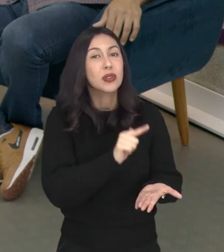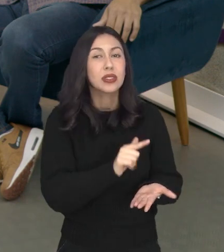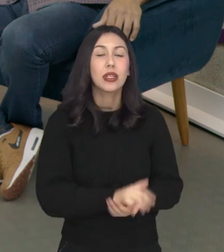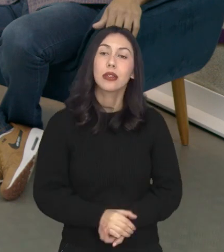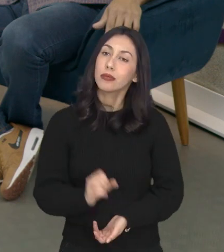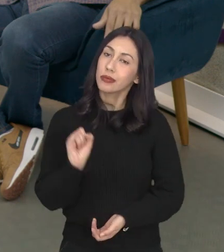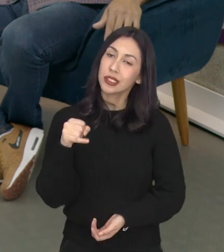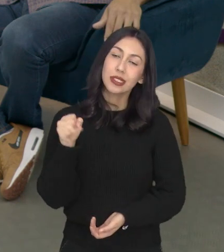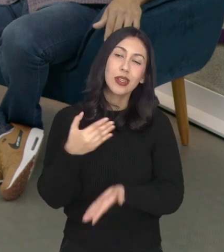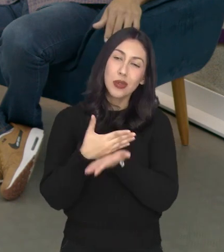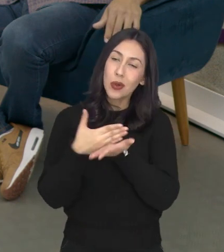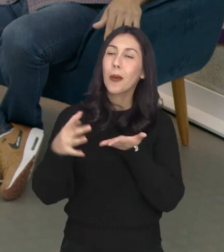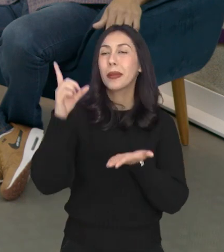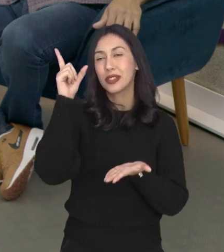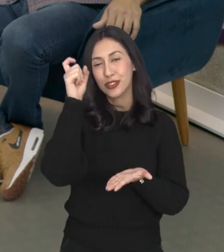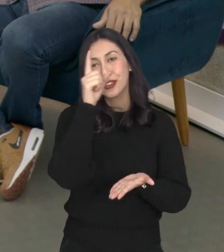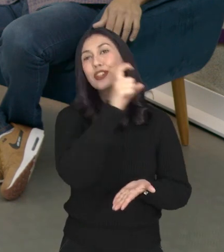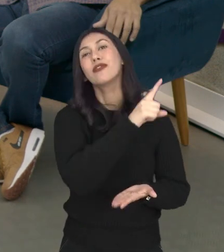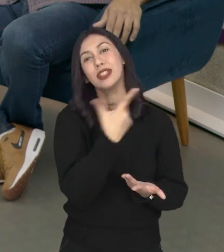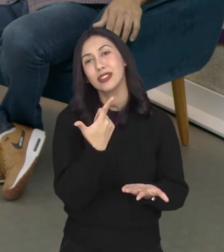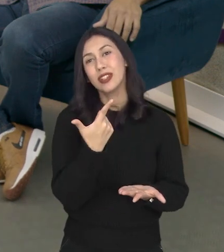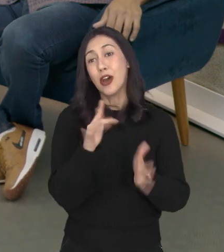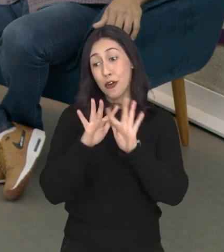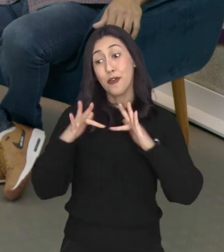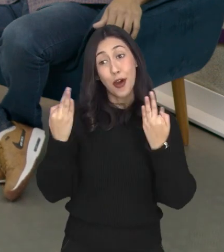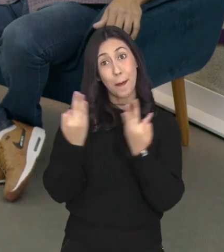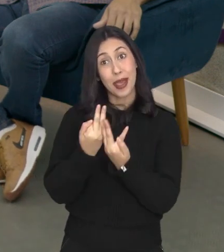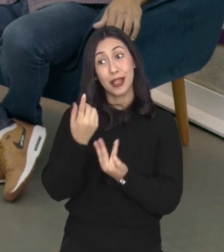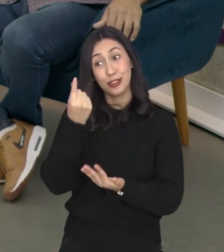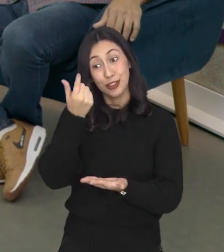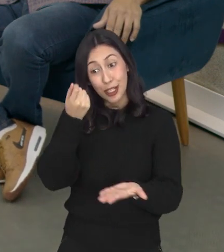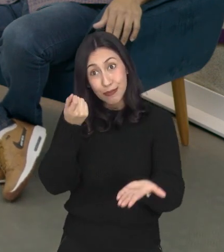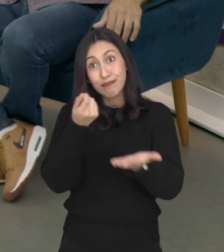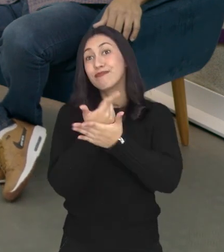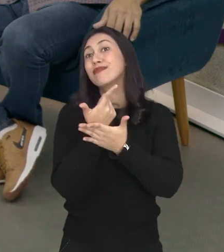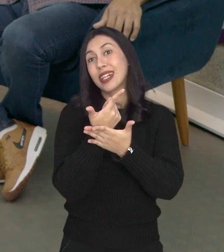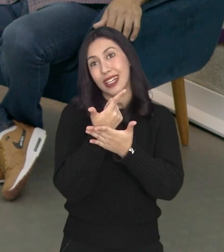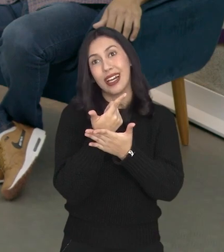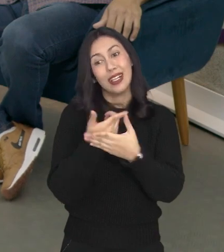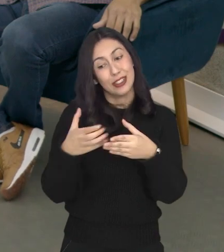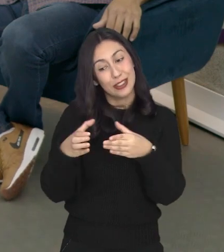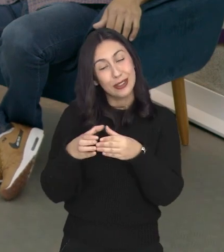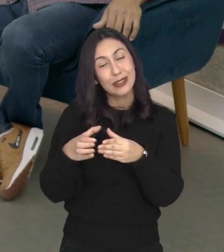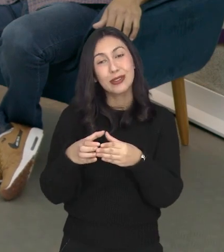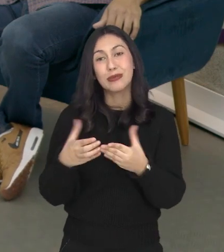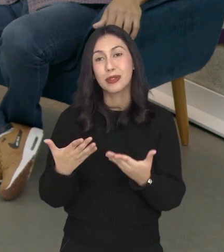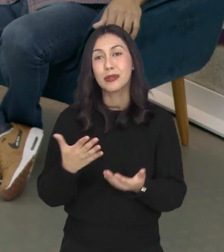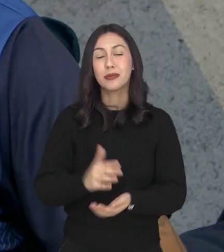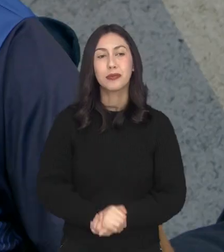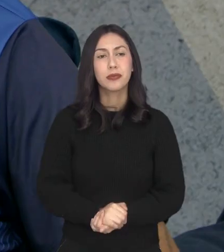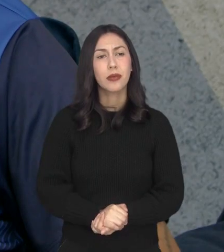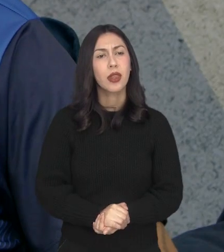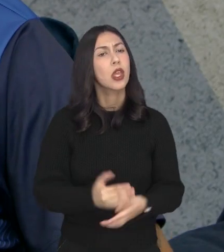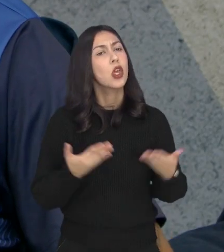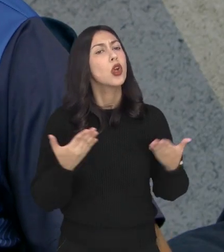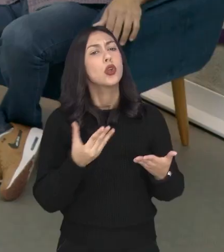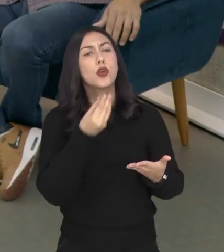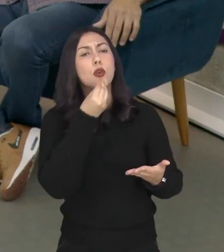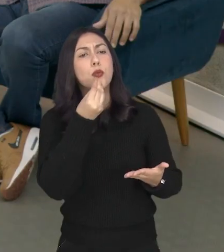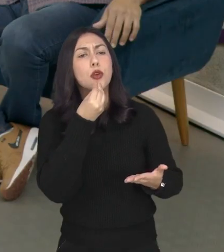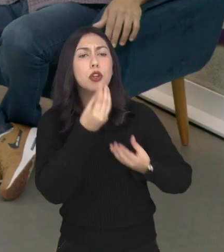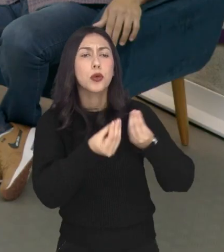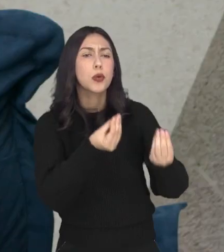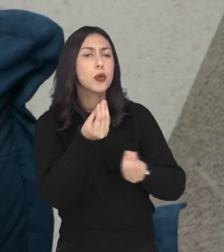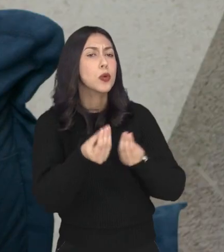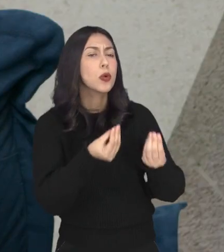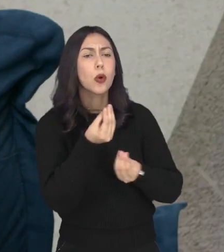conseguem arcar com as despesas. De início, realmente. É o patrocínio, né, que a gente brinca bastante com essas categorias menores. E como que